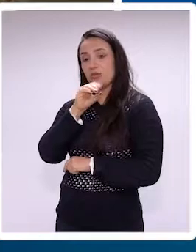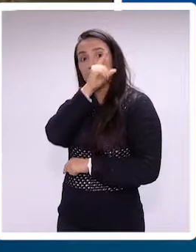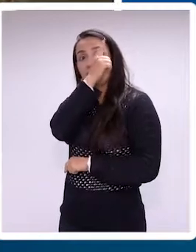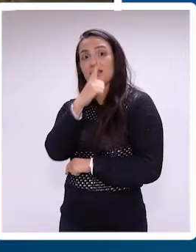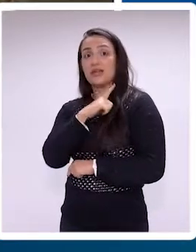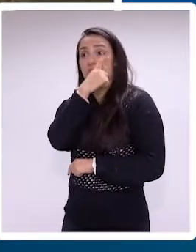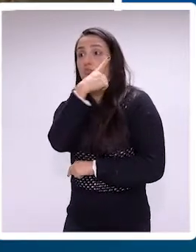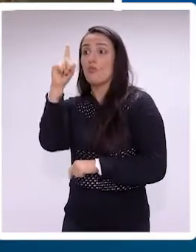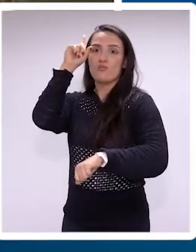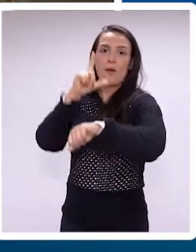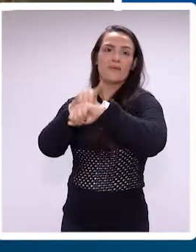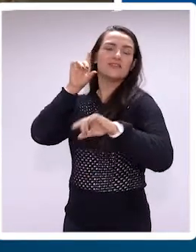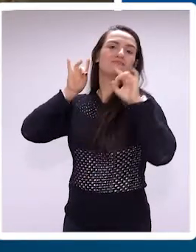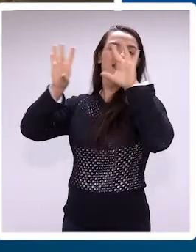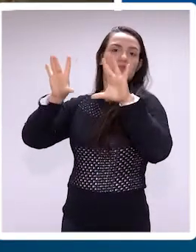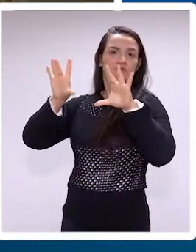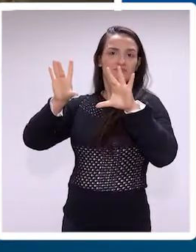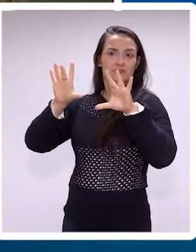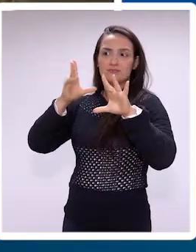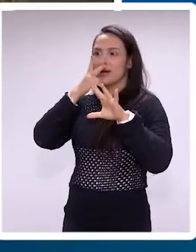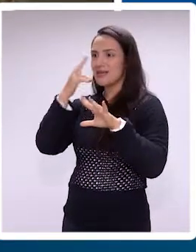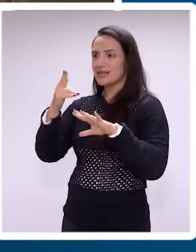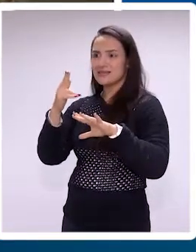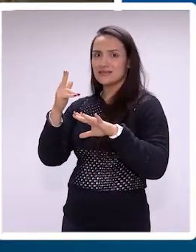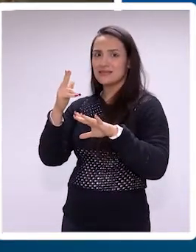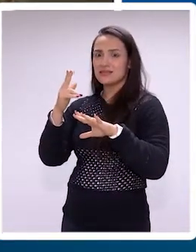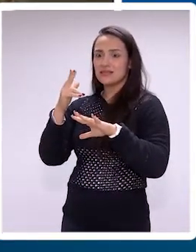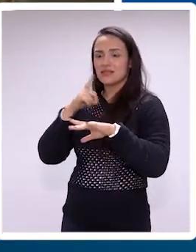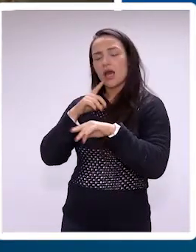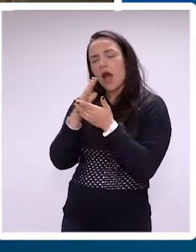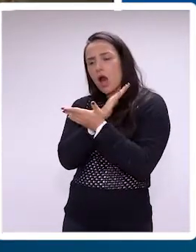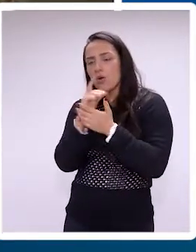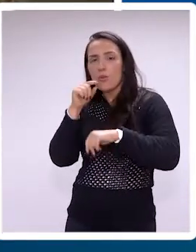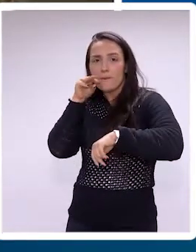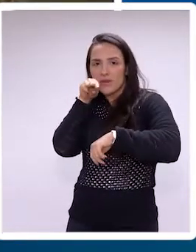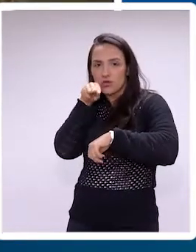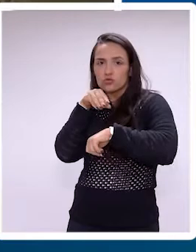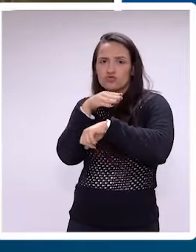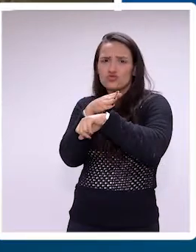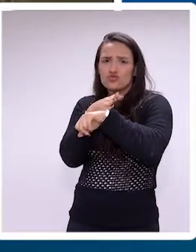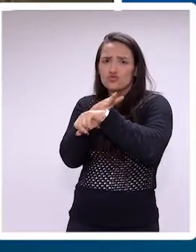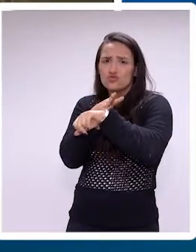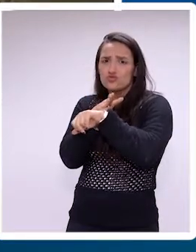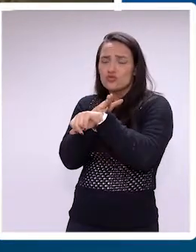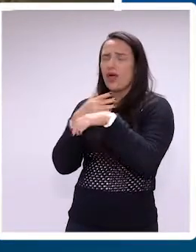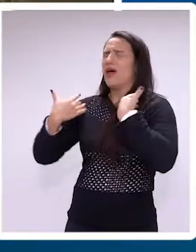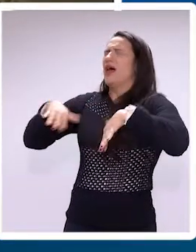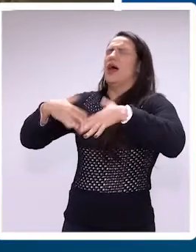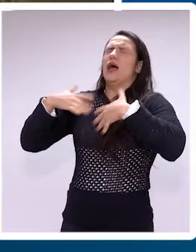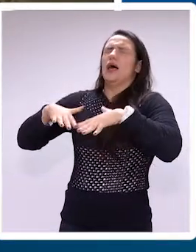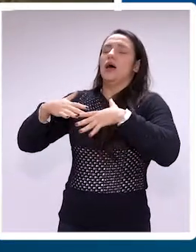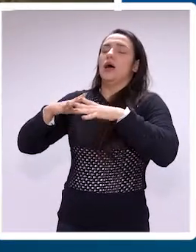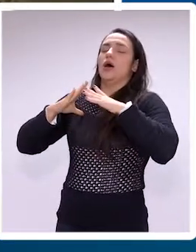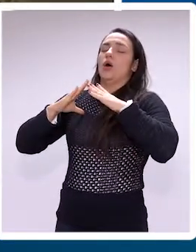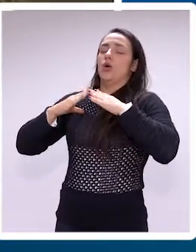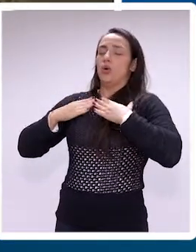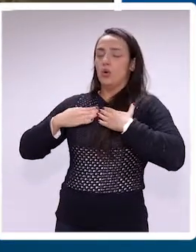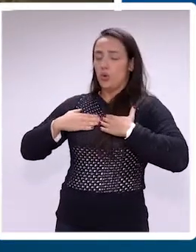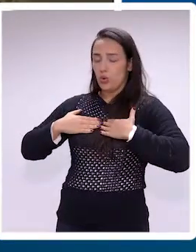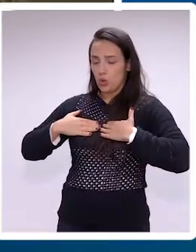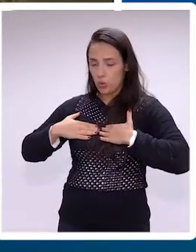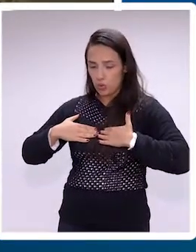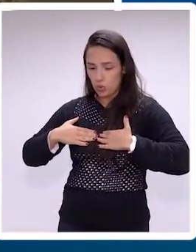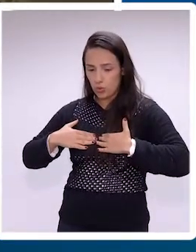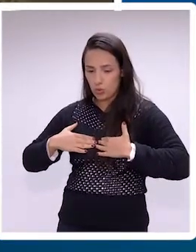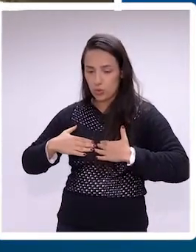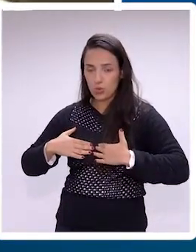quando acontece a crise do pânico, dura alguns minutos, aí vai embora todas essas